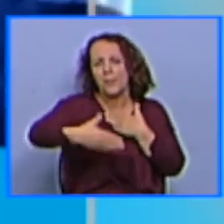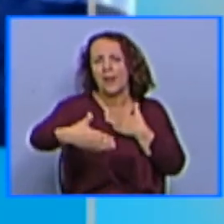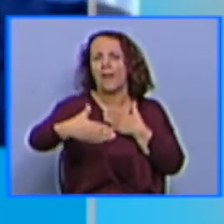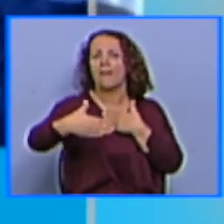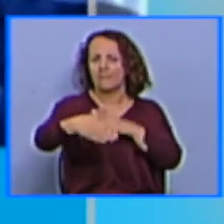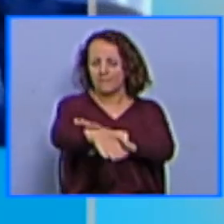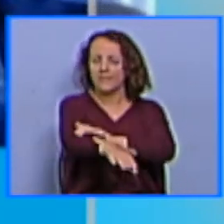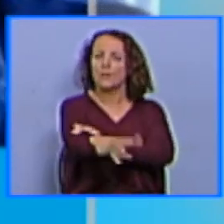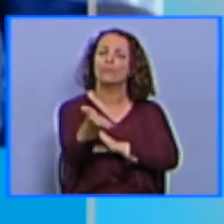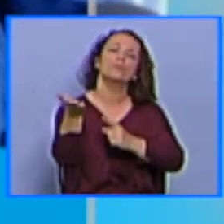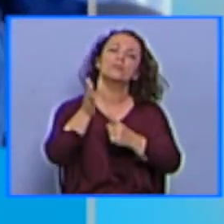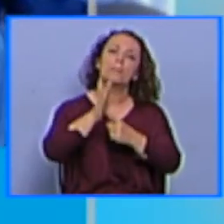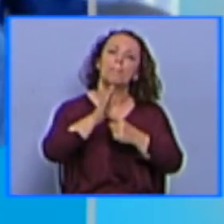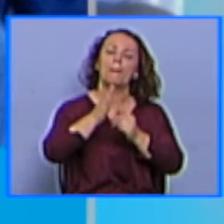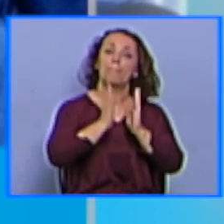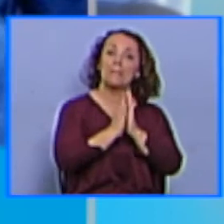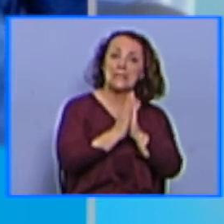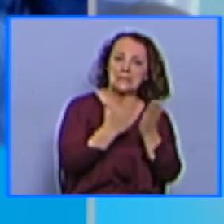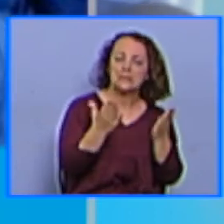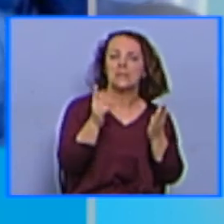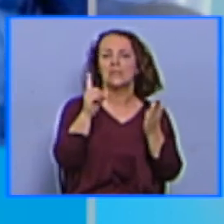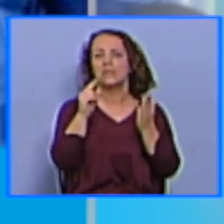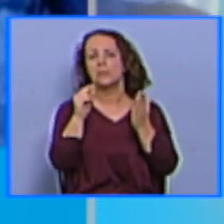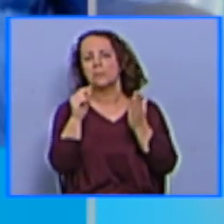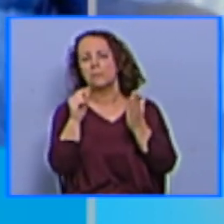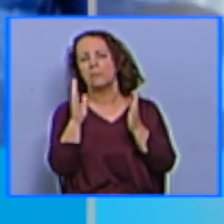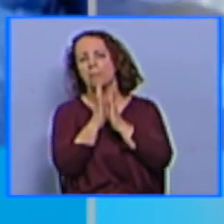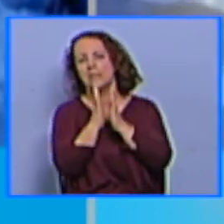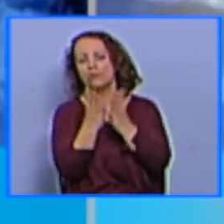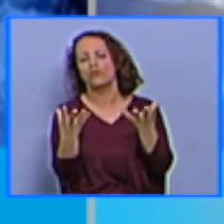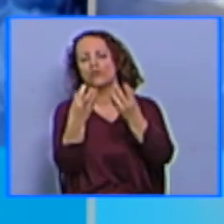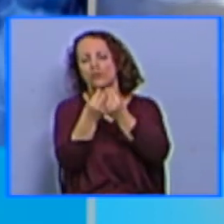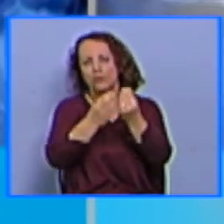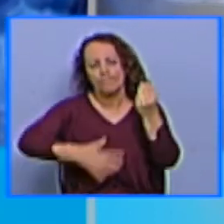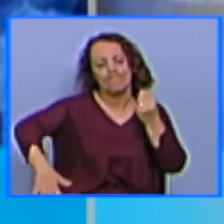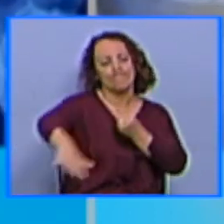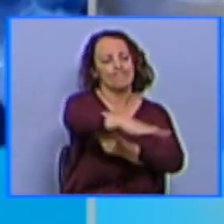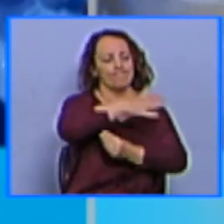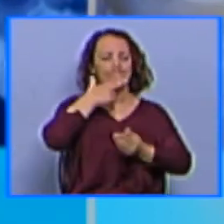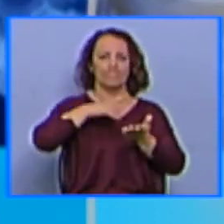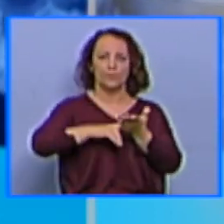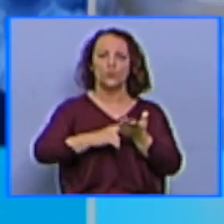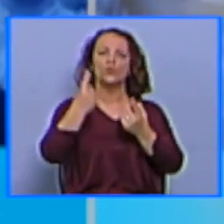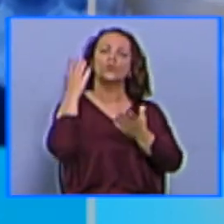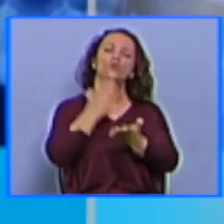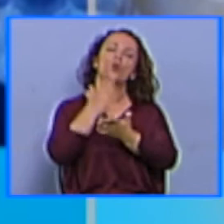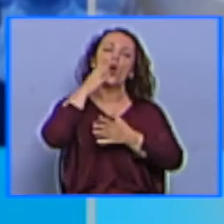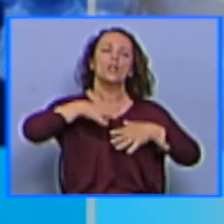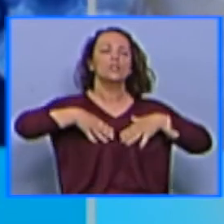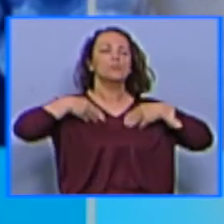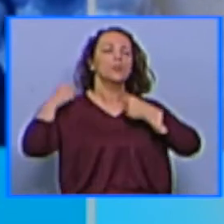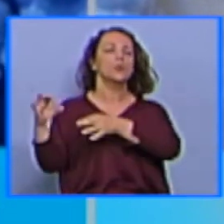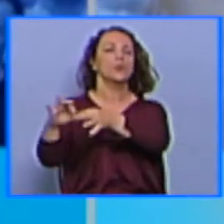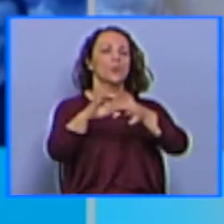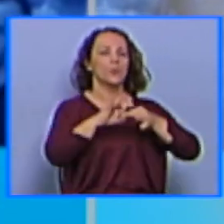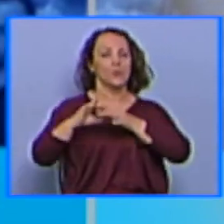caso a Santa Missa, a Eucaristia celebrada juntos, em comunidade, fisicamente, não só unidos espiritualmente, como está